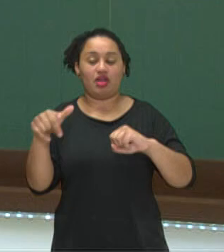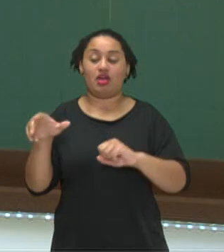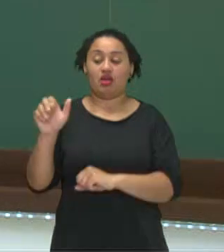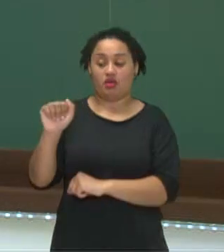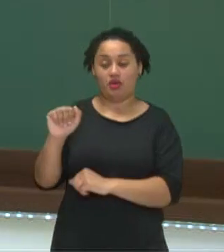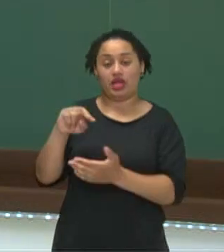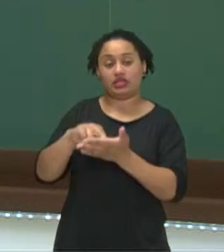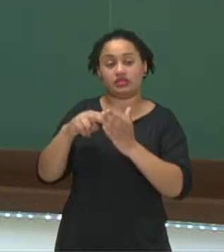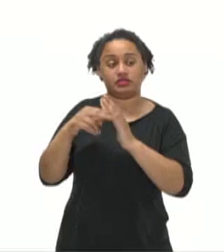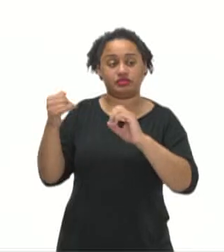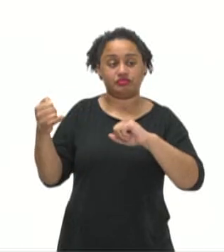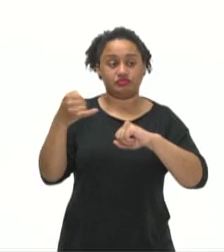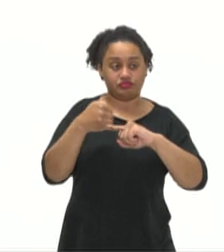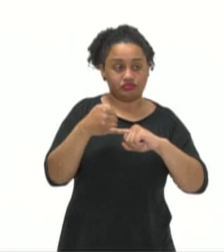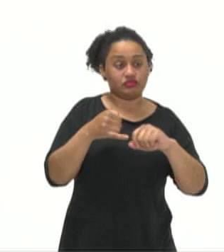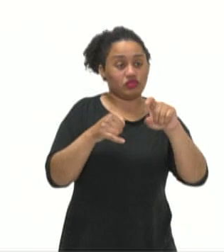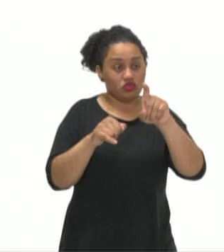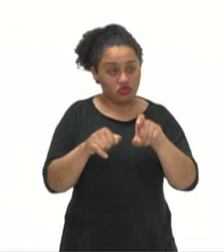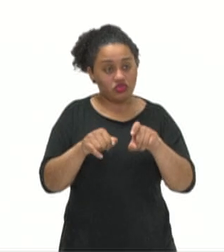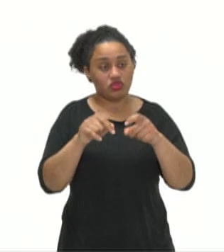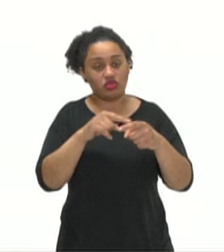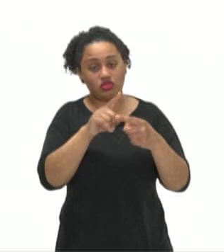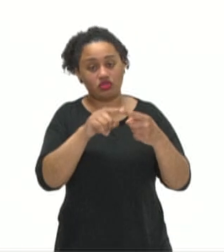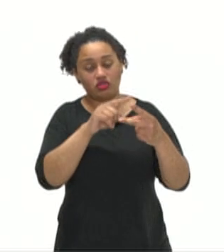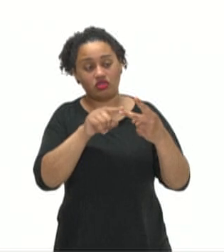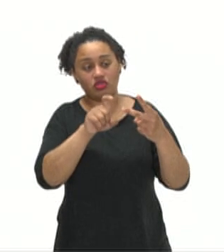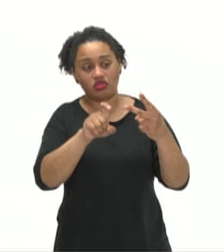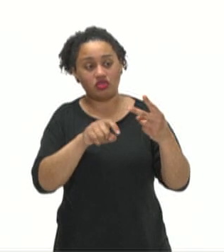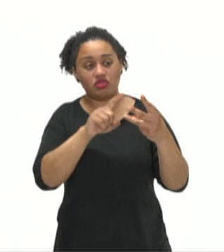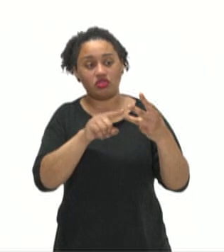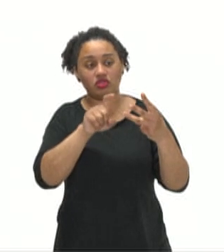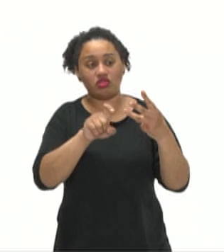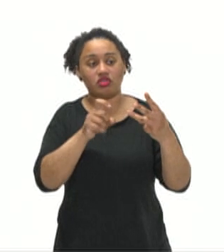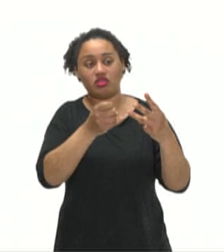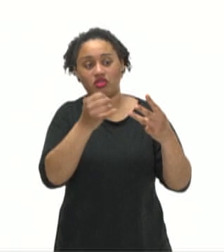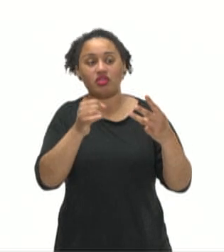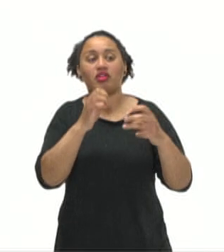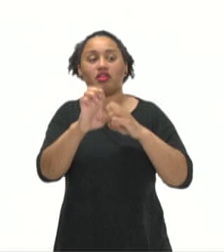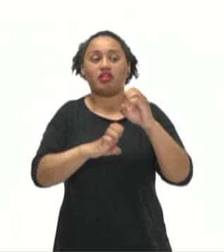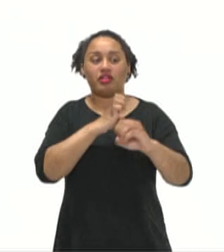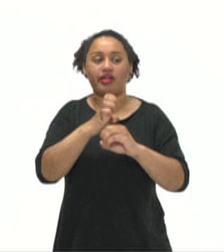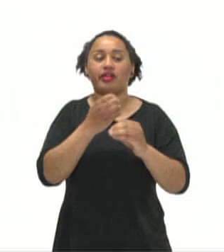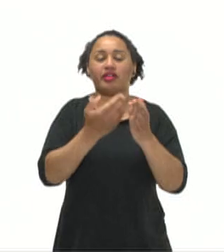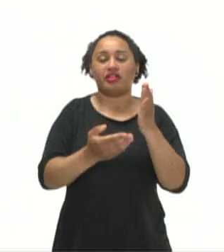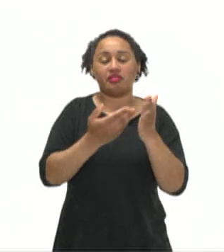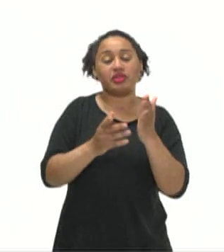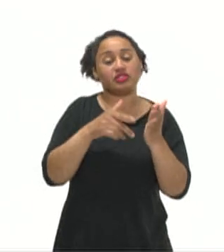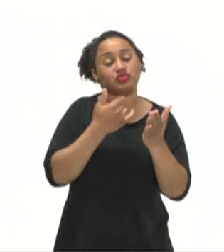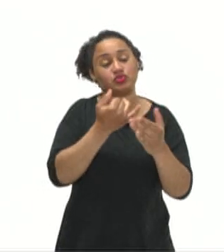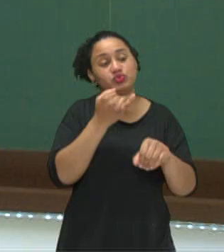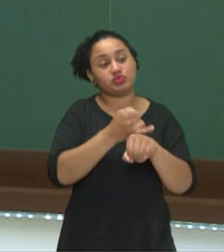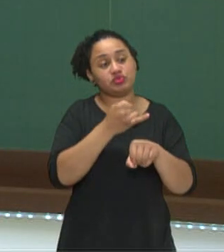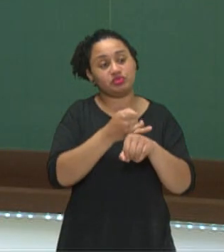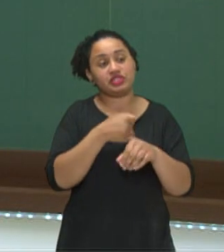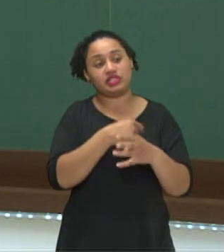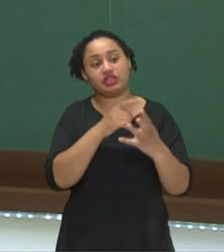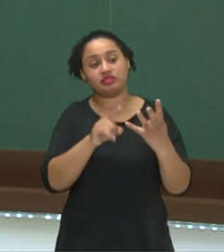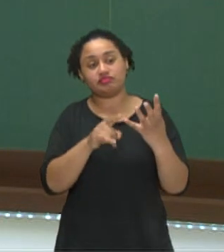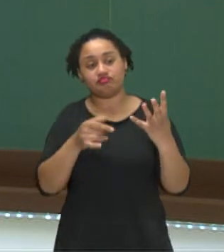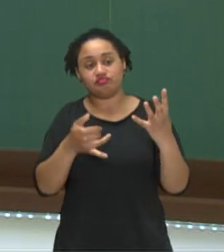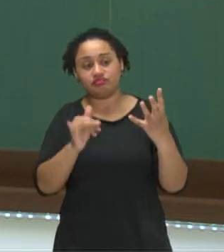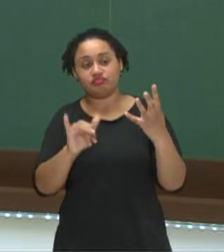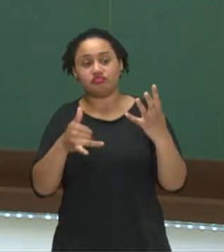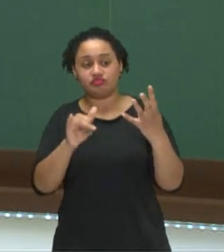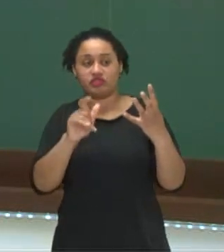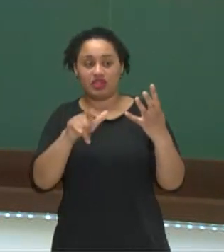X, que é o número de elétrons perdidos pelo metal, e o Y, que é o número de elétrons ganho pelo ametal, e aí a gente tem a posição